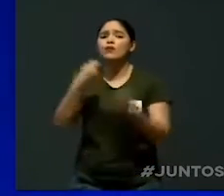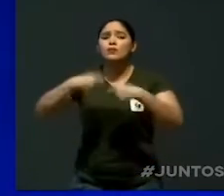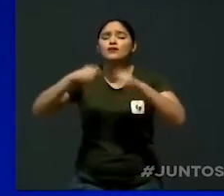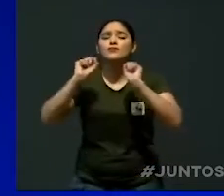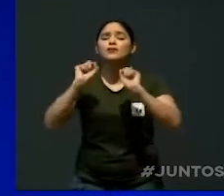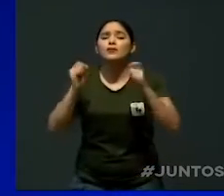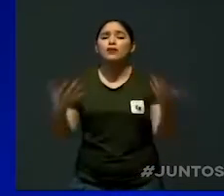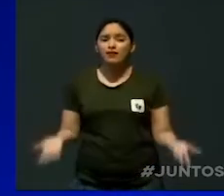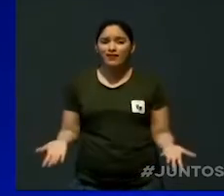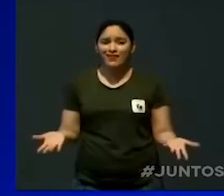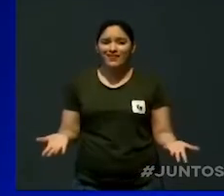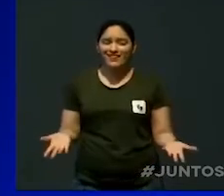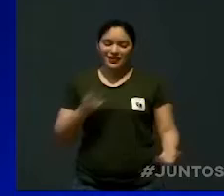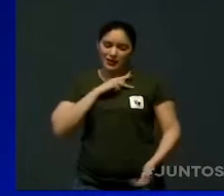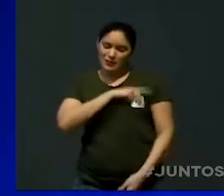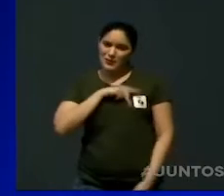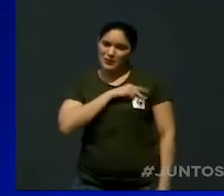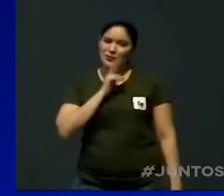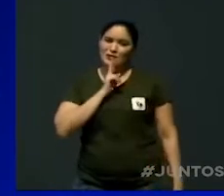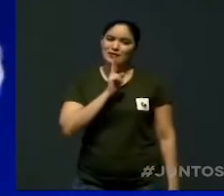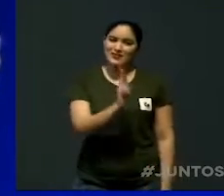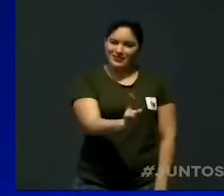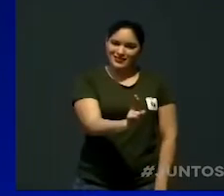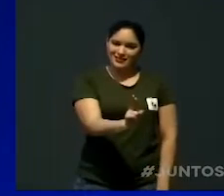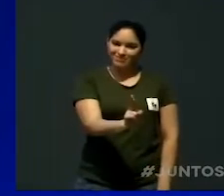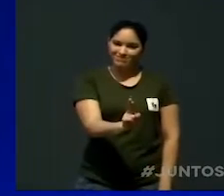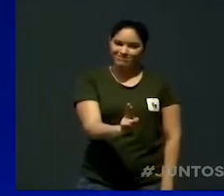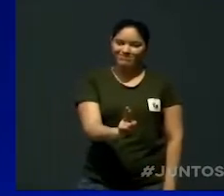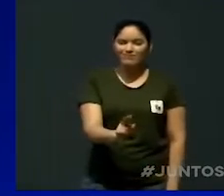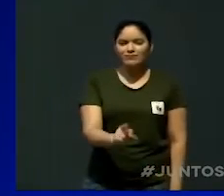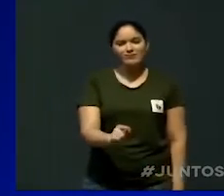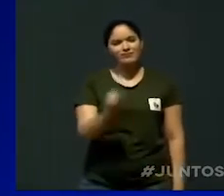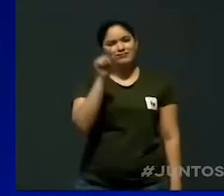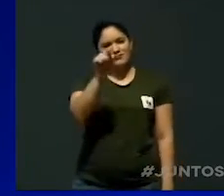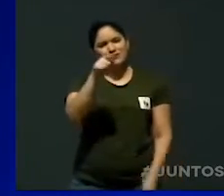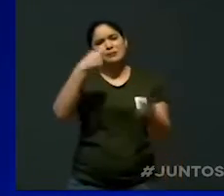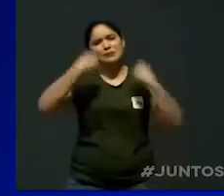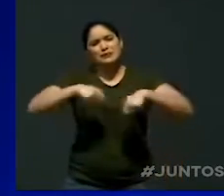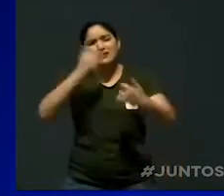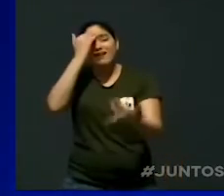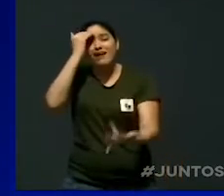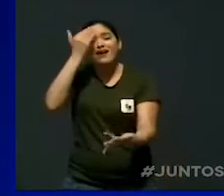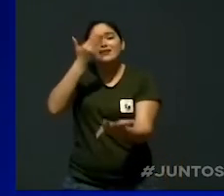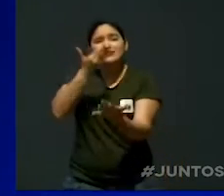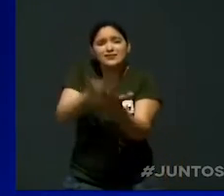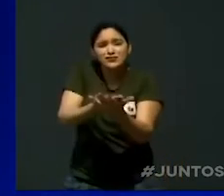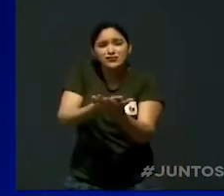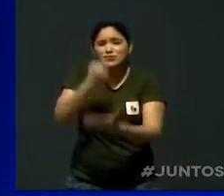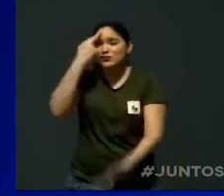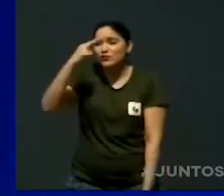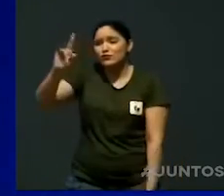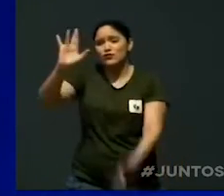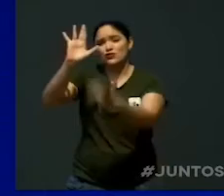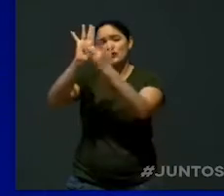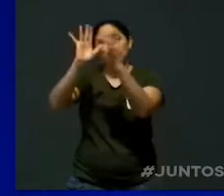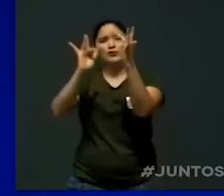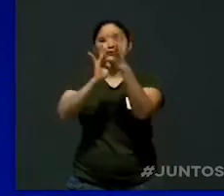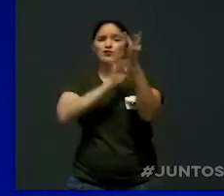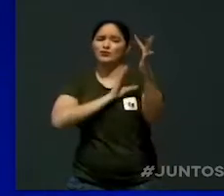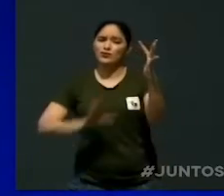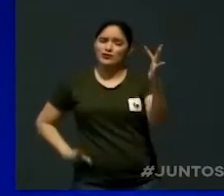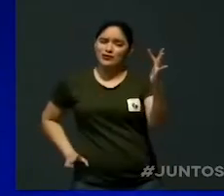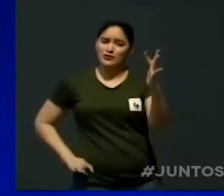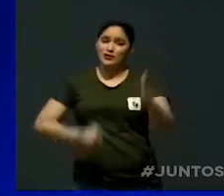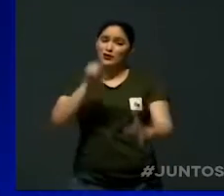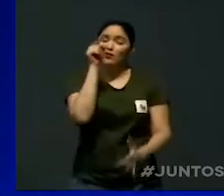eu tiro o tema para a reflexão desta noite: crê no Senhor Jesus Cristo e será salvo tu e